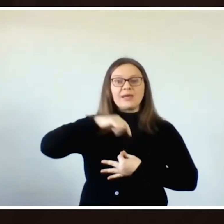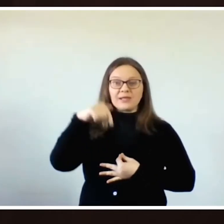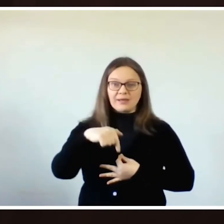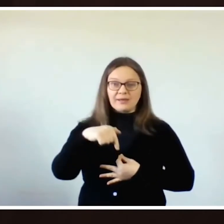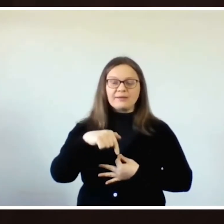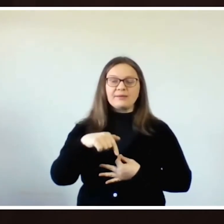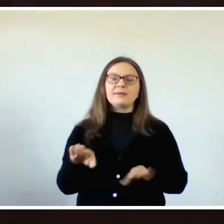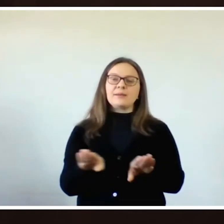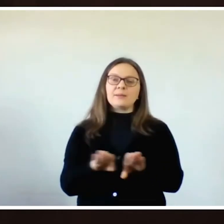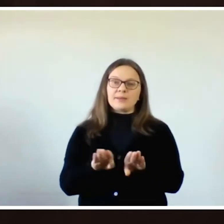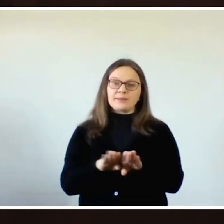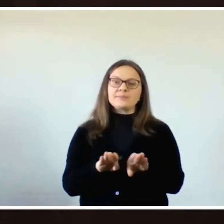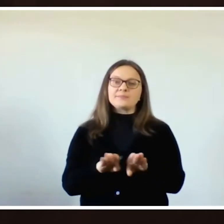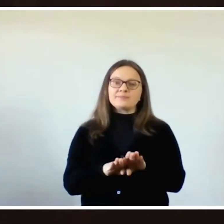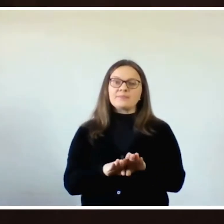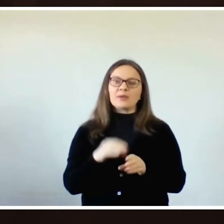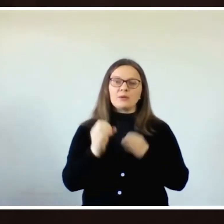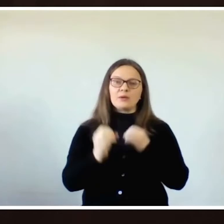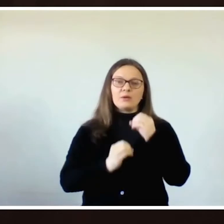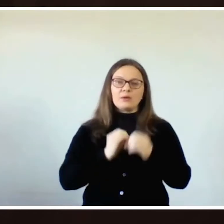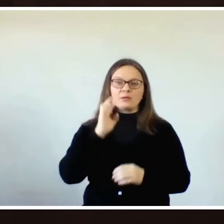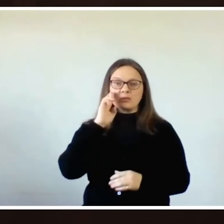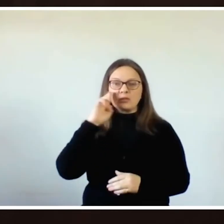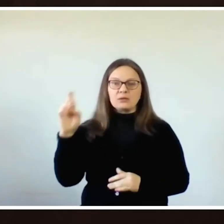Ó Senhor Jesus.